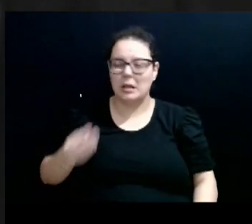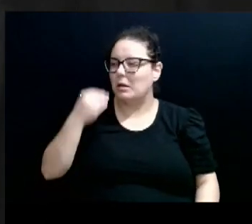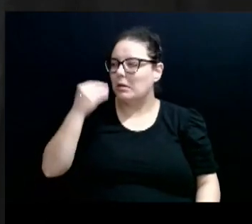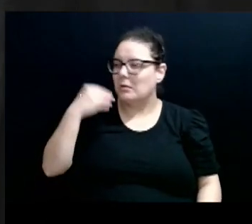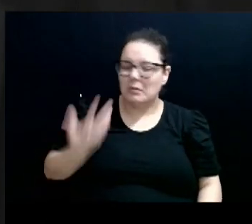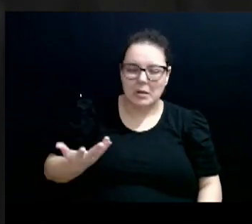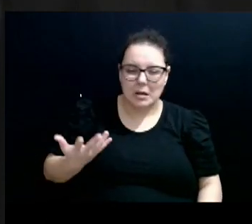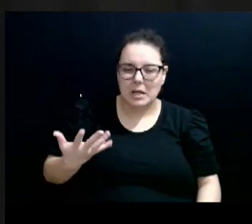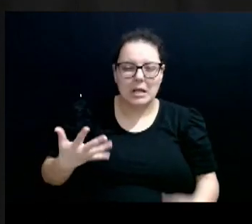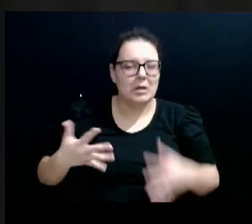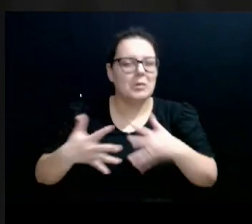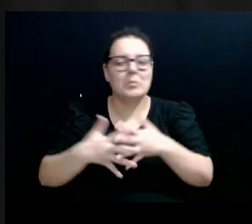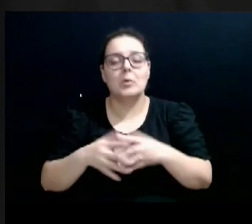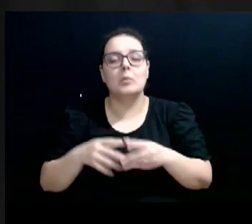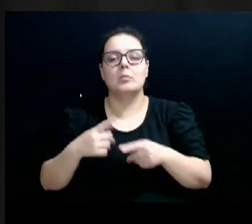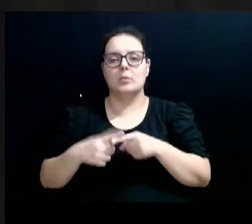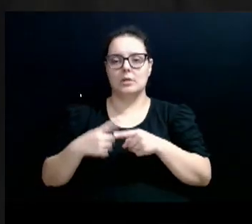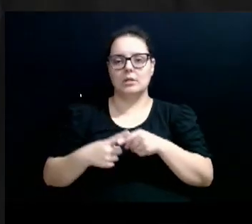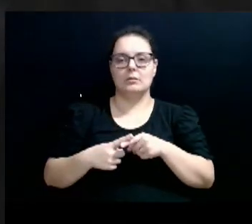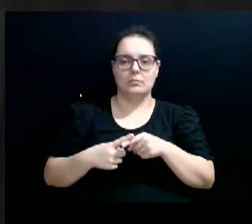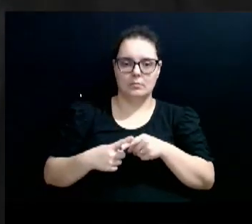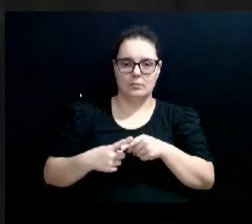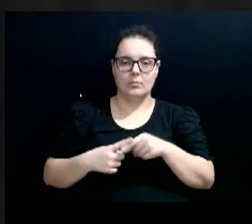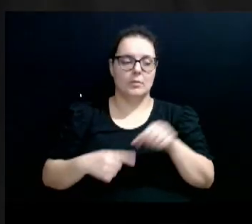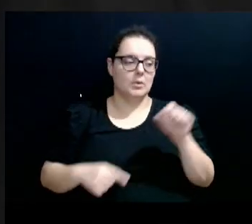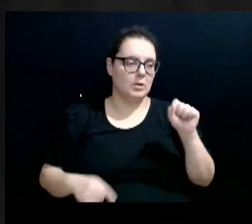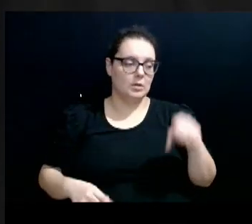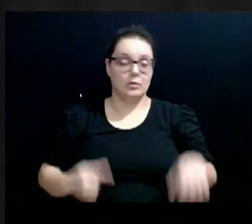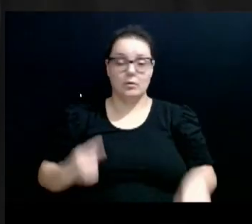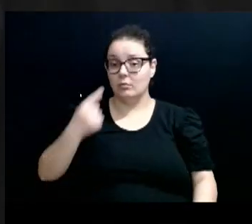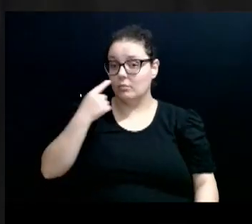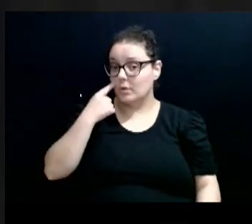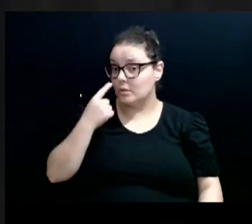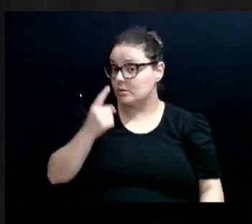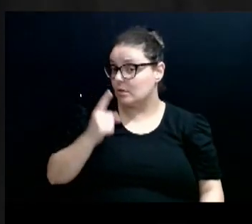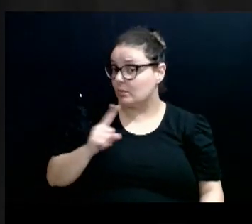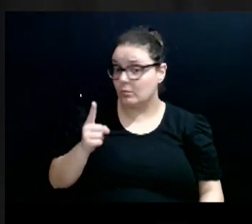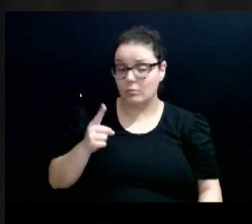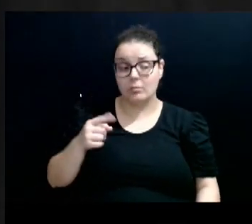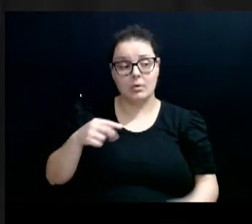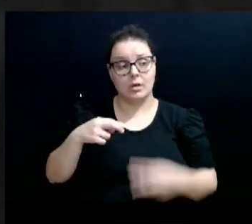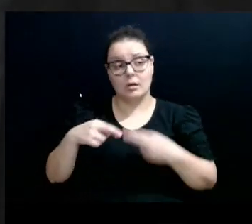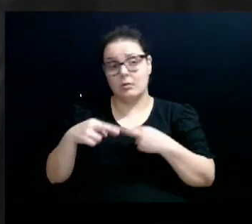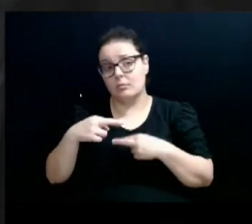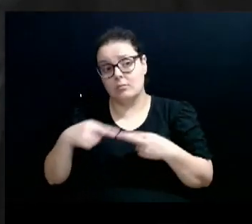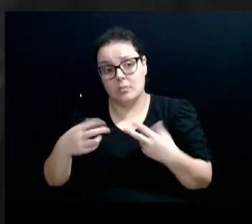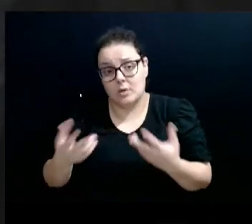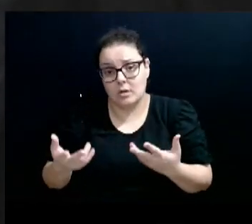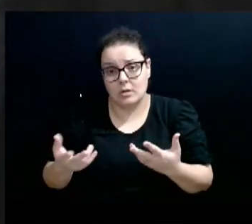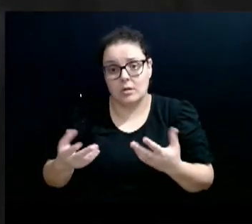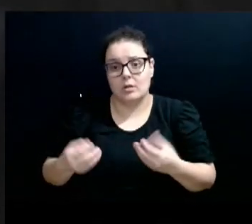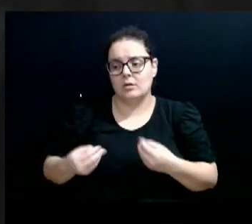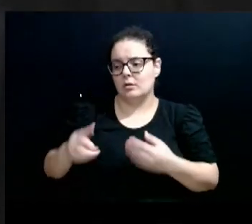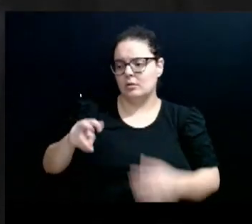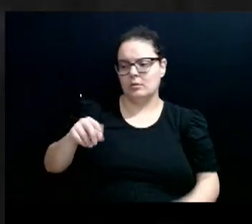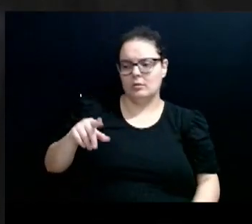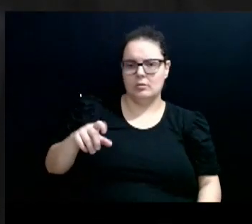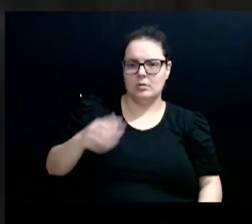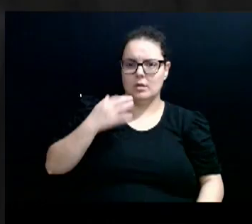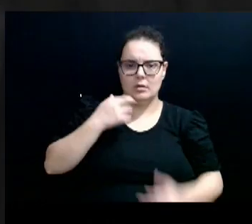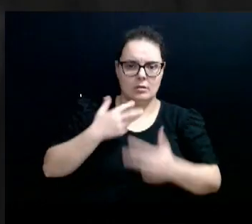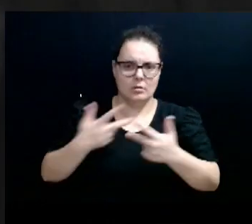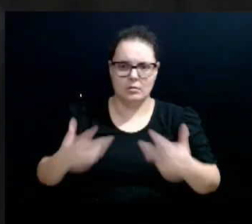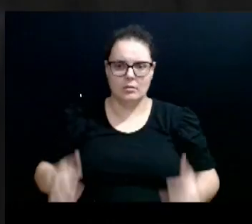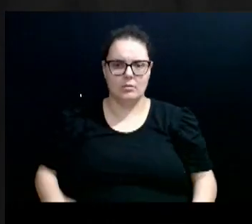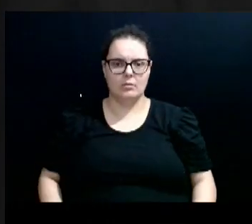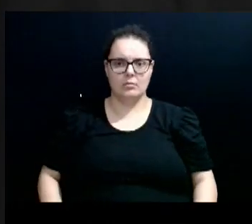quê? Porque, veja, não é uma questão de você, só porque você dá um vale alimentação para que as